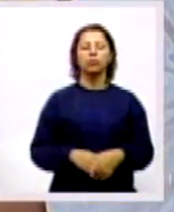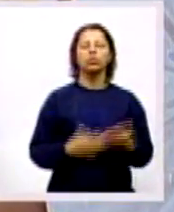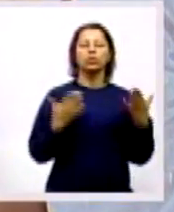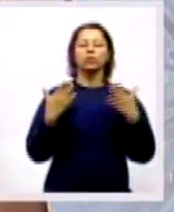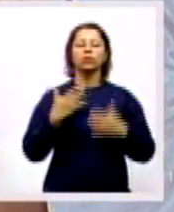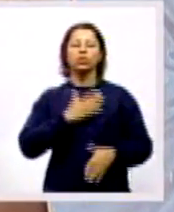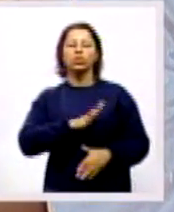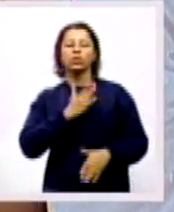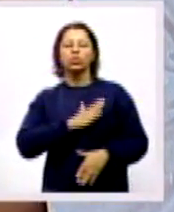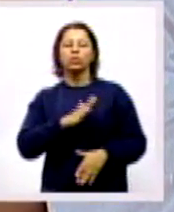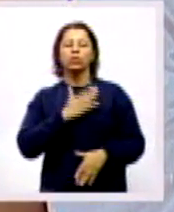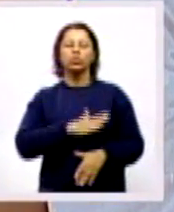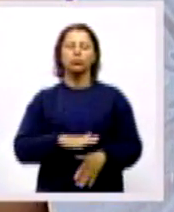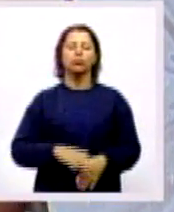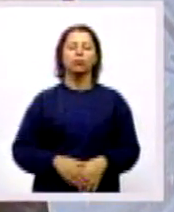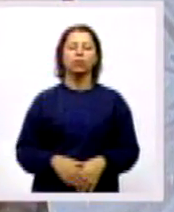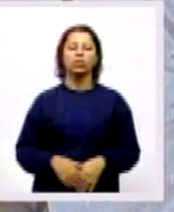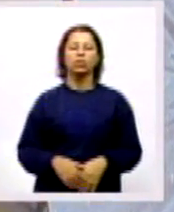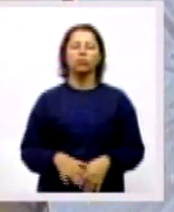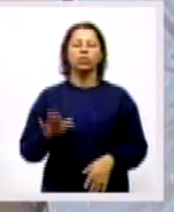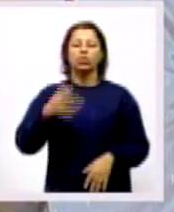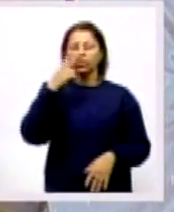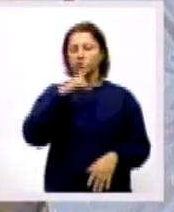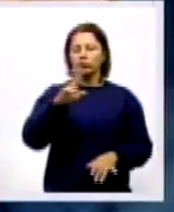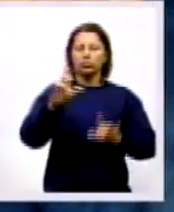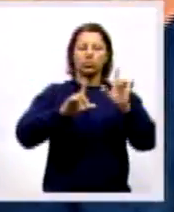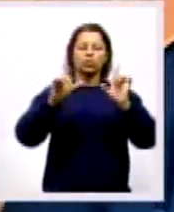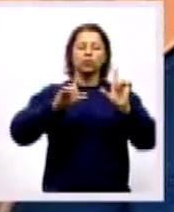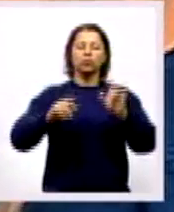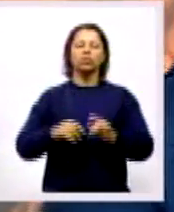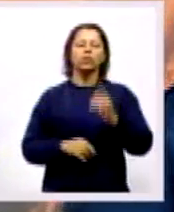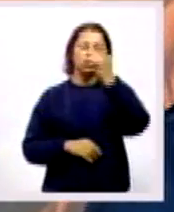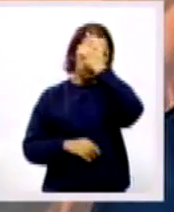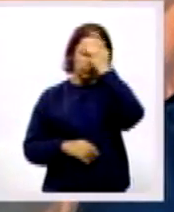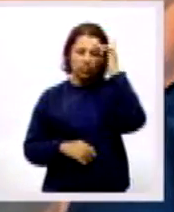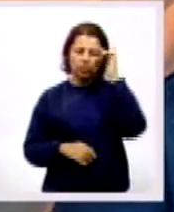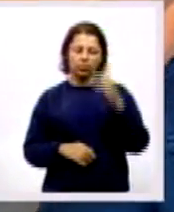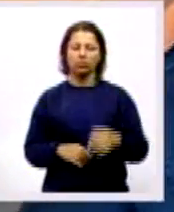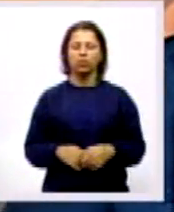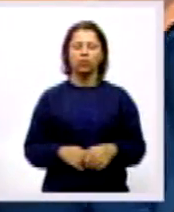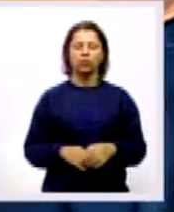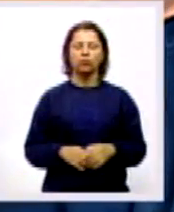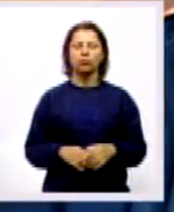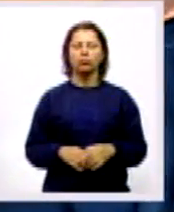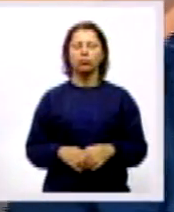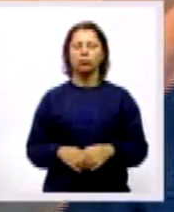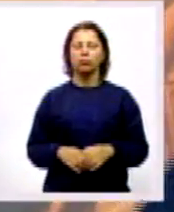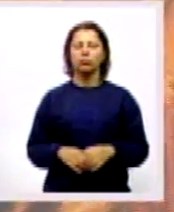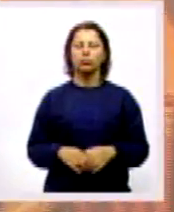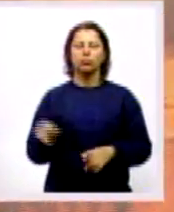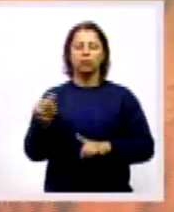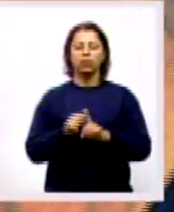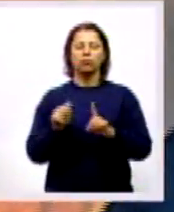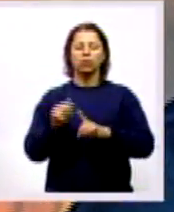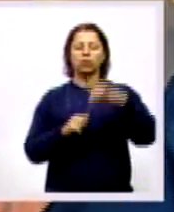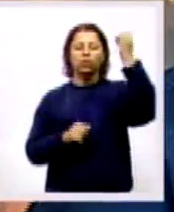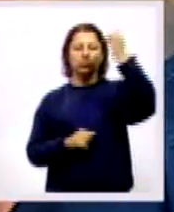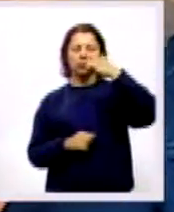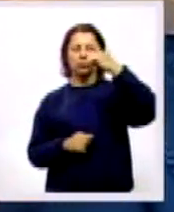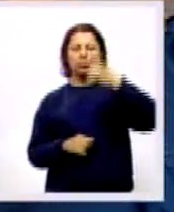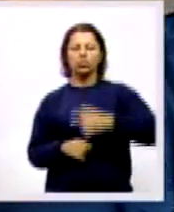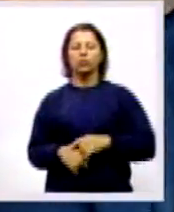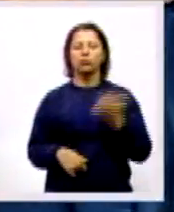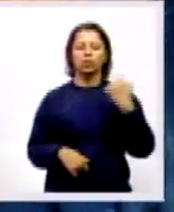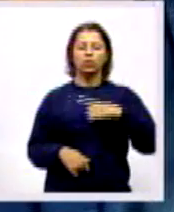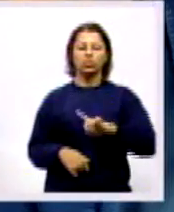propagandas vocacionais, que às vezes a gente vê, a pessoa vai, né, todo domingo, mês das vocações, aí vai lá, uma freira ou um